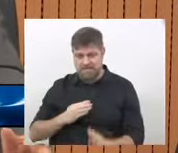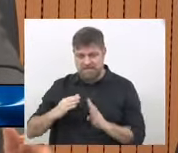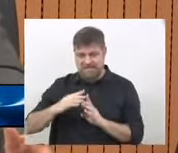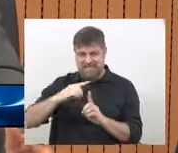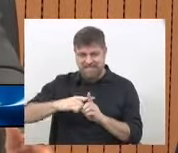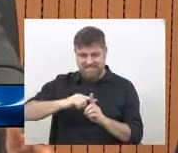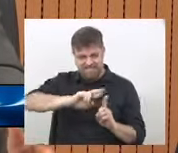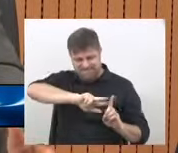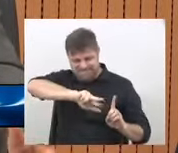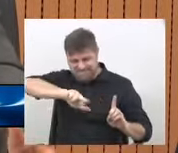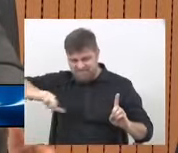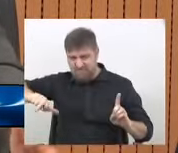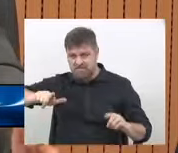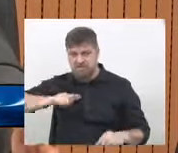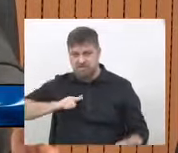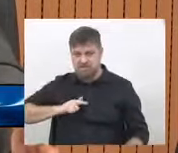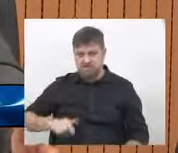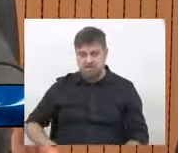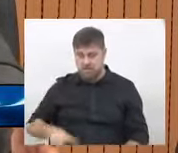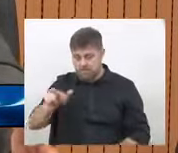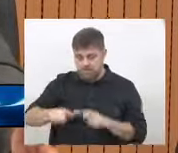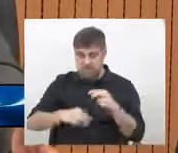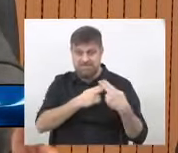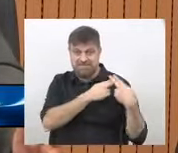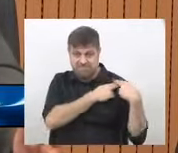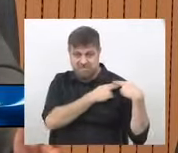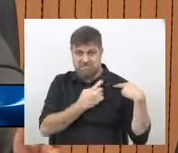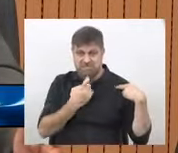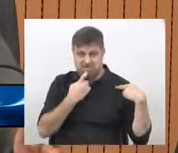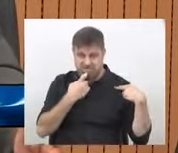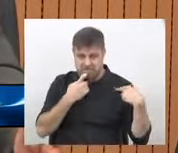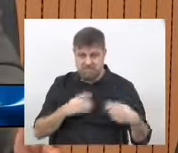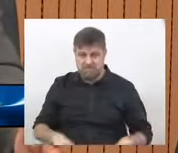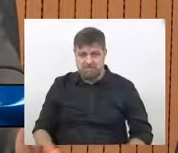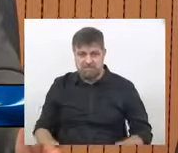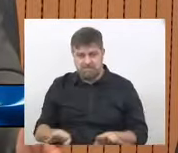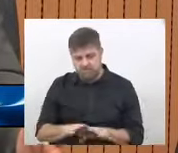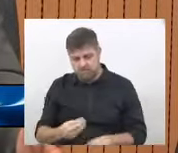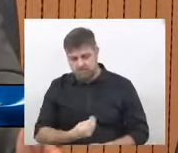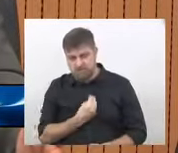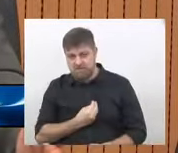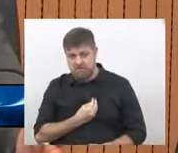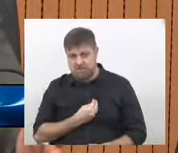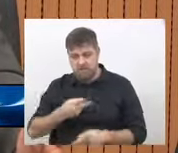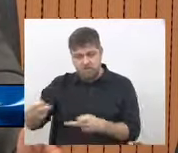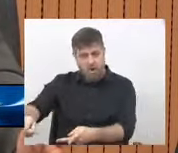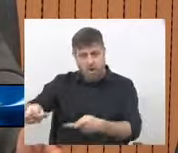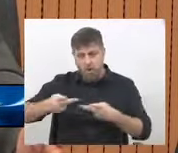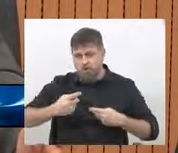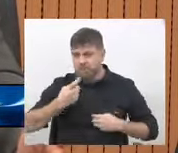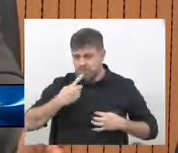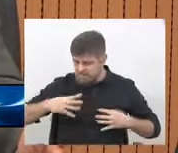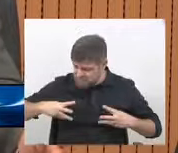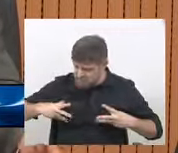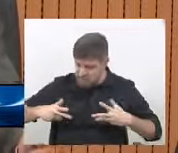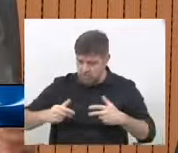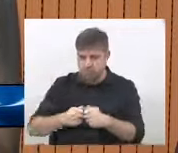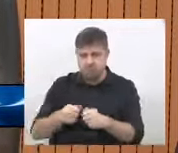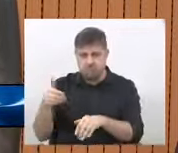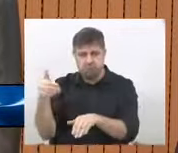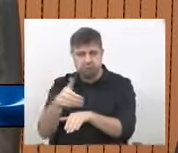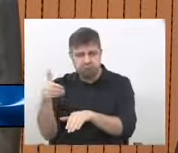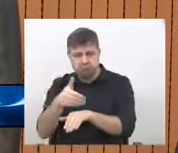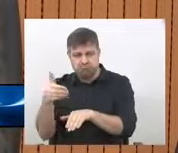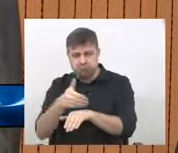várias autoridades públicas da cidade, militares. Então, eu queria abrir o convite aqui para a cidade de Campinas, para todos aqueles